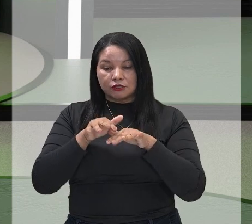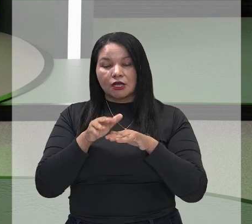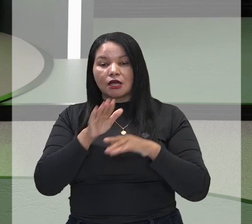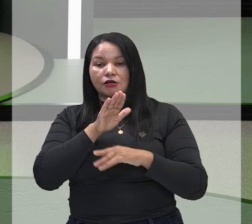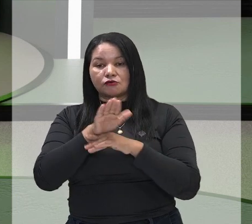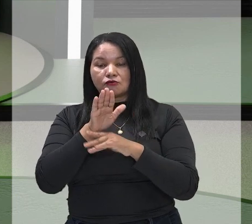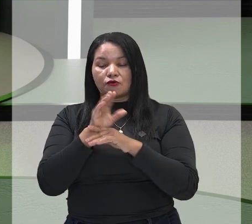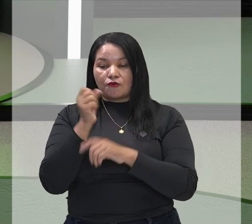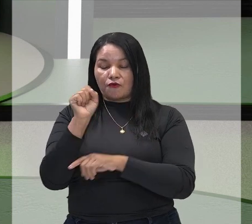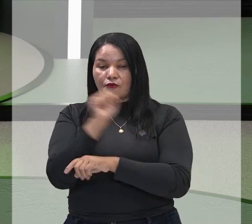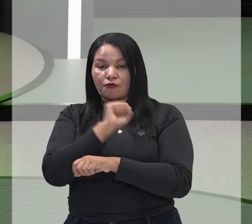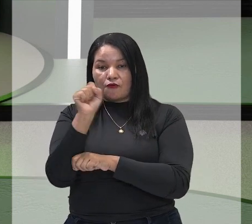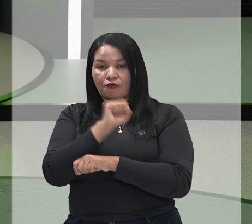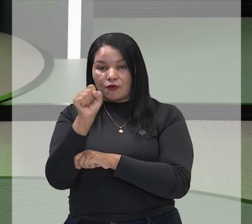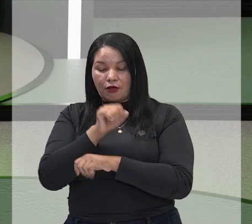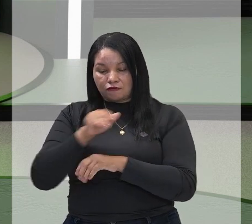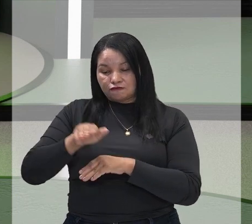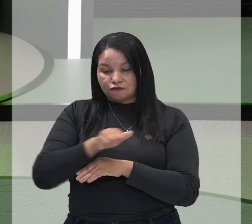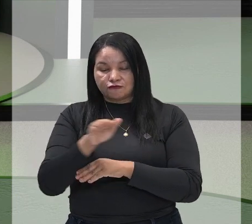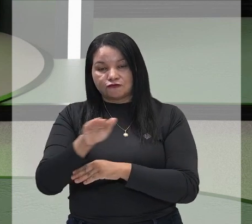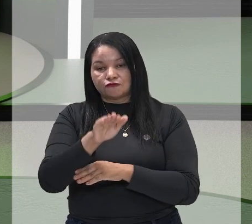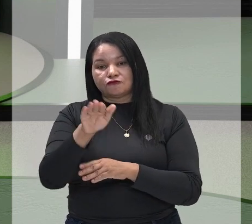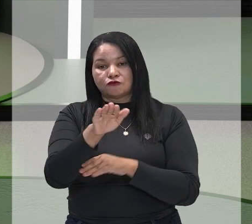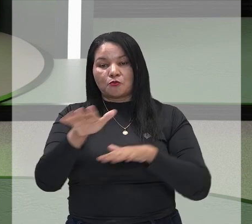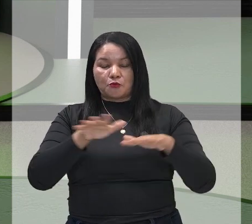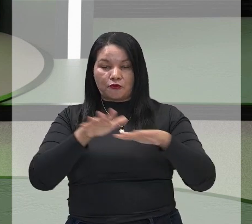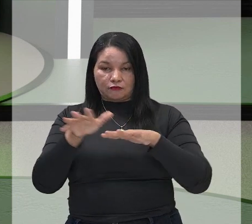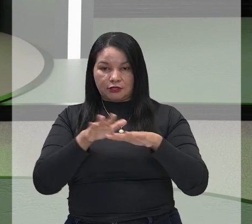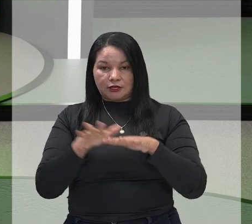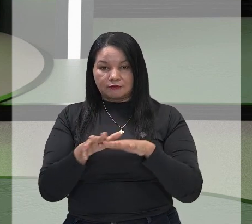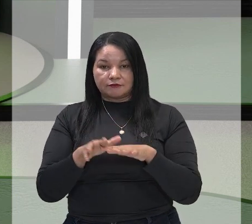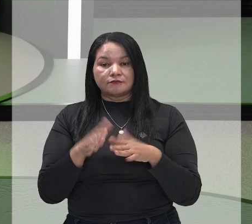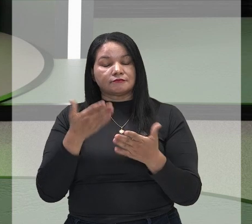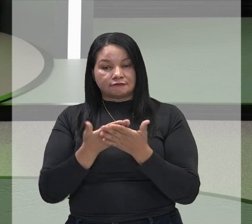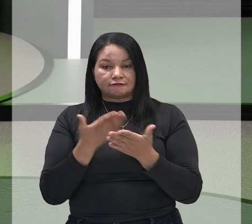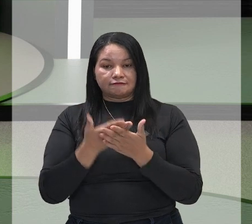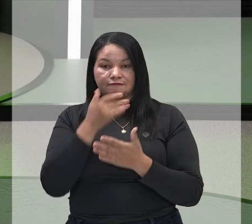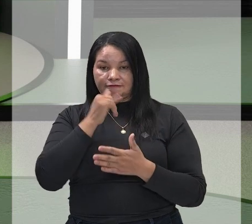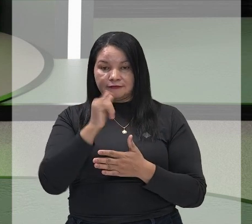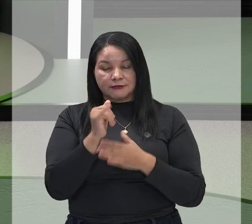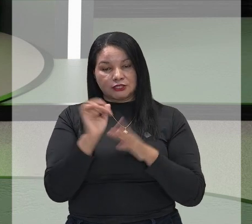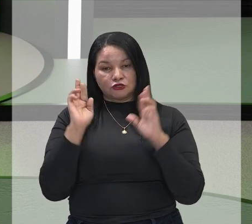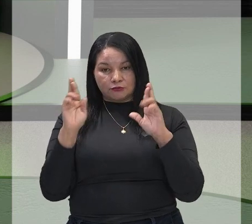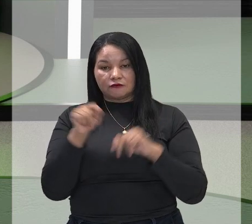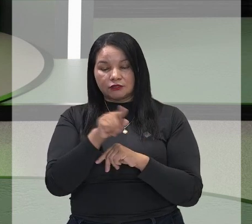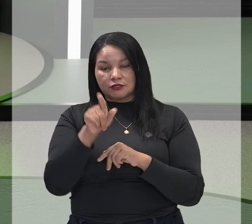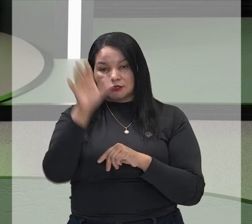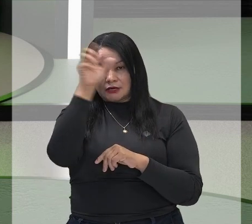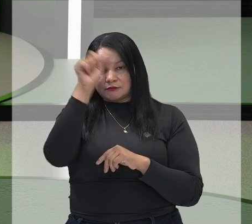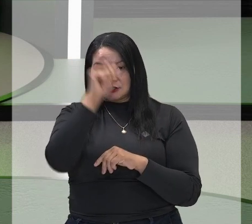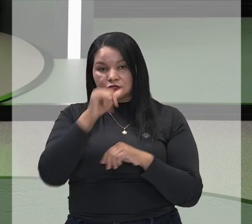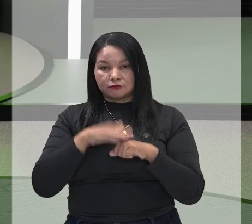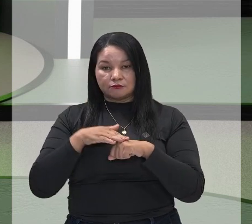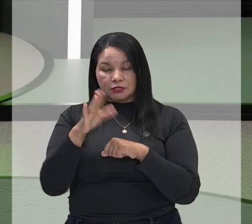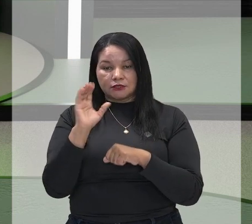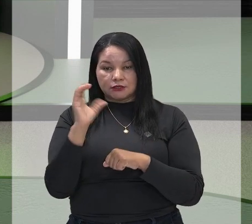carro sair do lugar, certo? Essa foi a nossa aula sobre eletricidade. Espero que você tenha aprendido muito mais